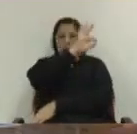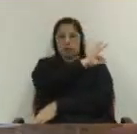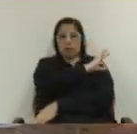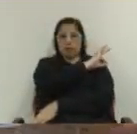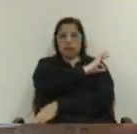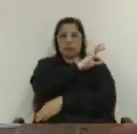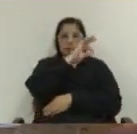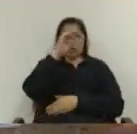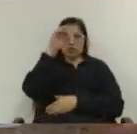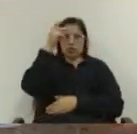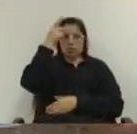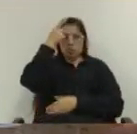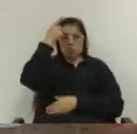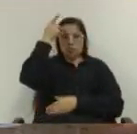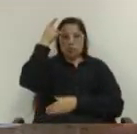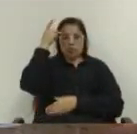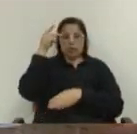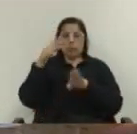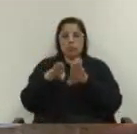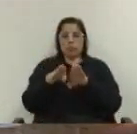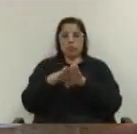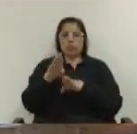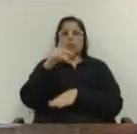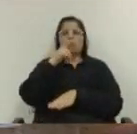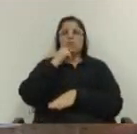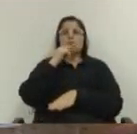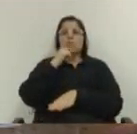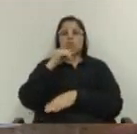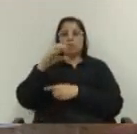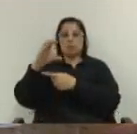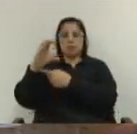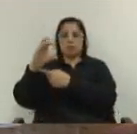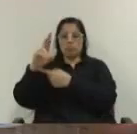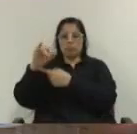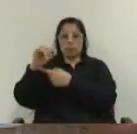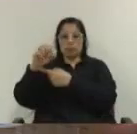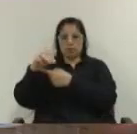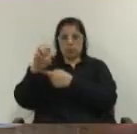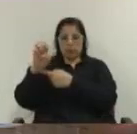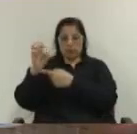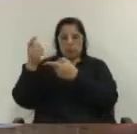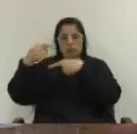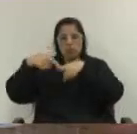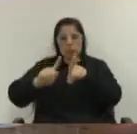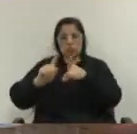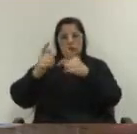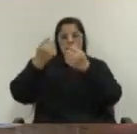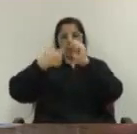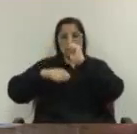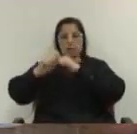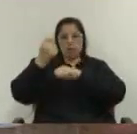Raul Nilsen Filho incorreram em crimes contra a administração ensejados no decreto